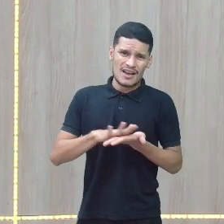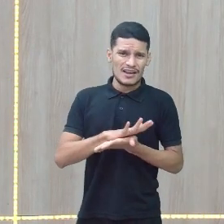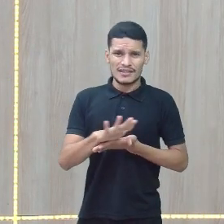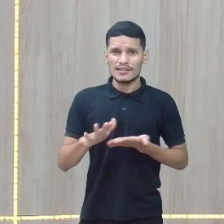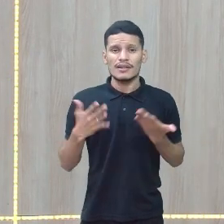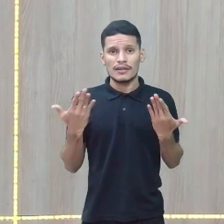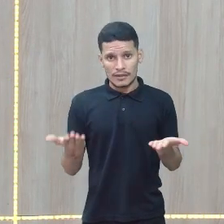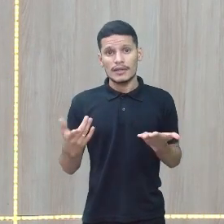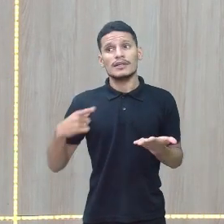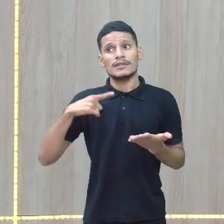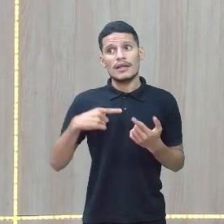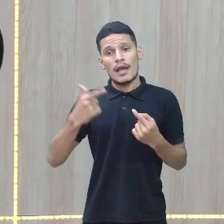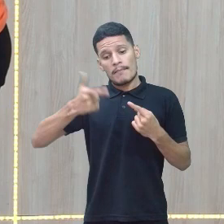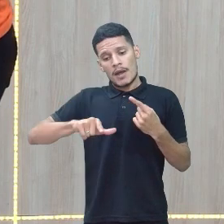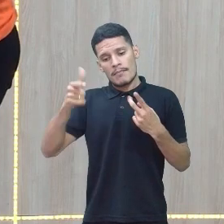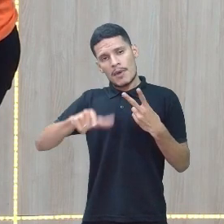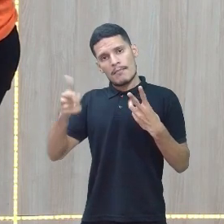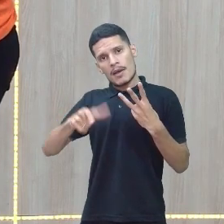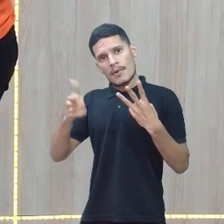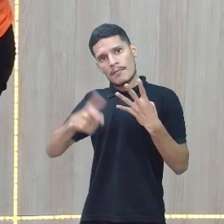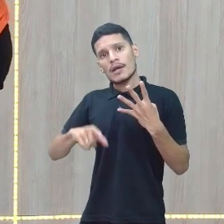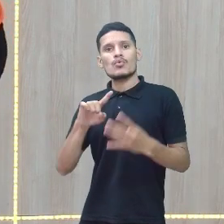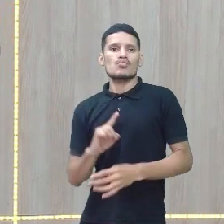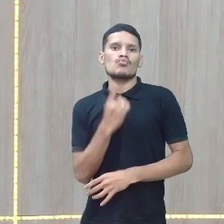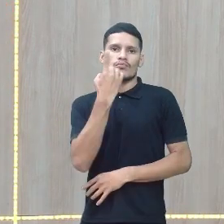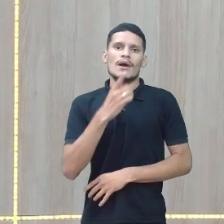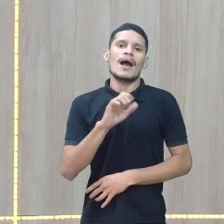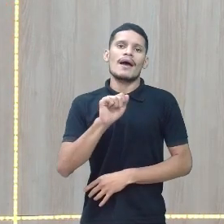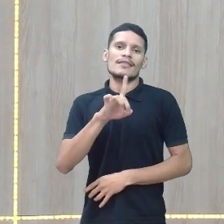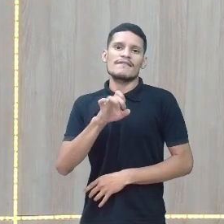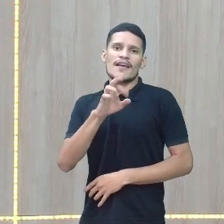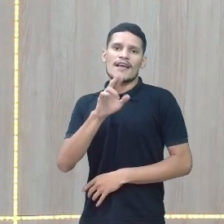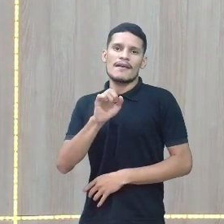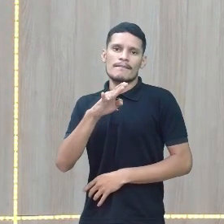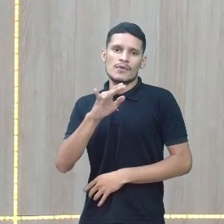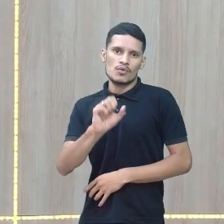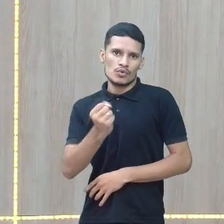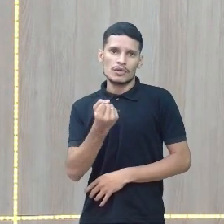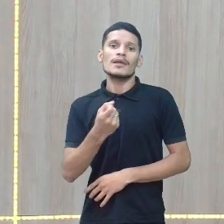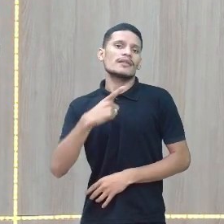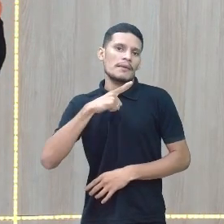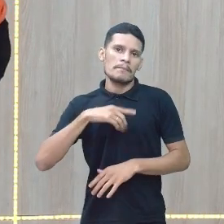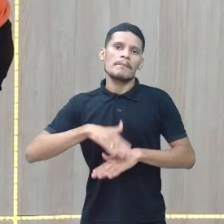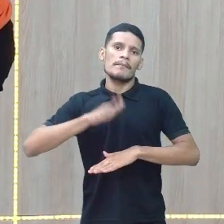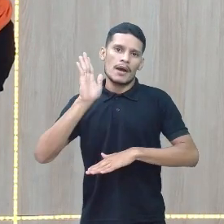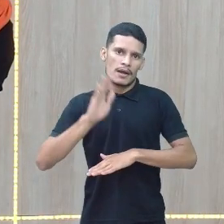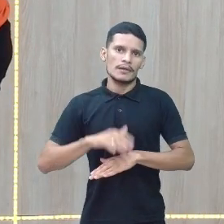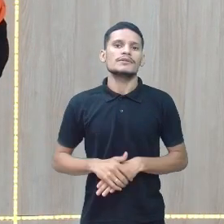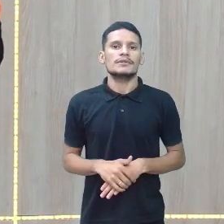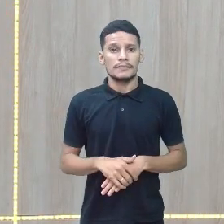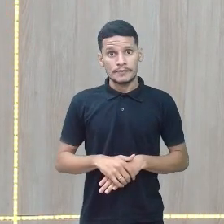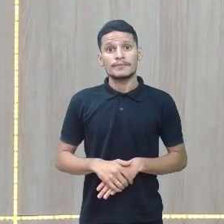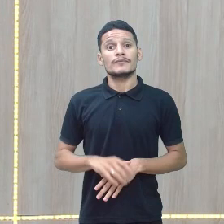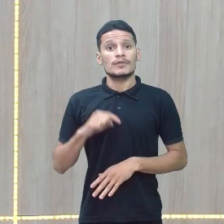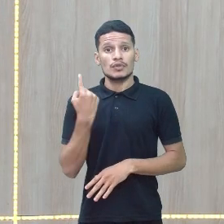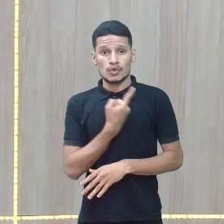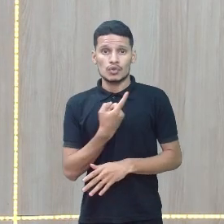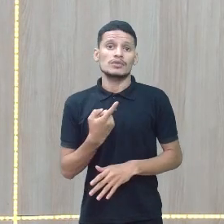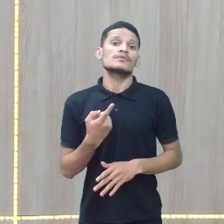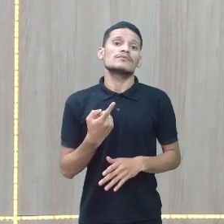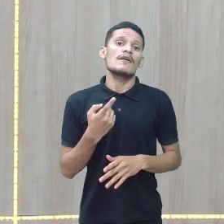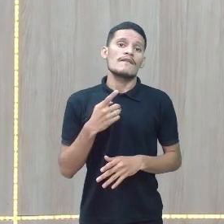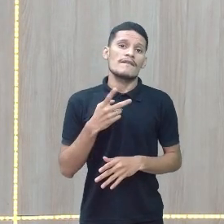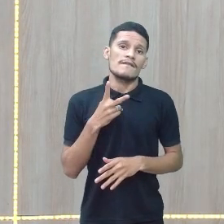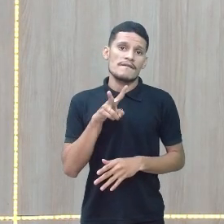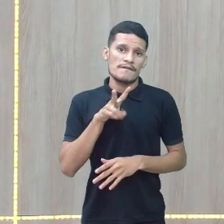temos mais que um advérbio, né? Nós temos mais que advérbio. E aí vamos ver isso. Então,